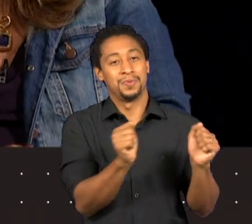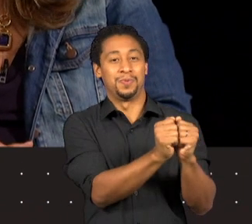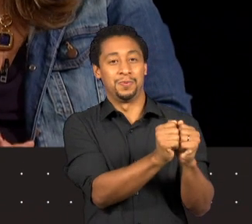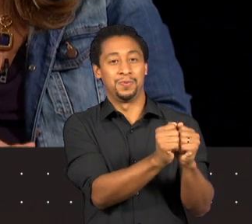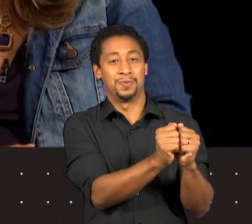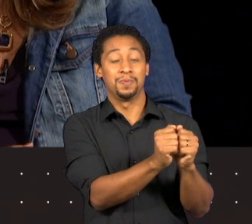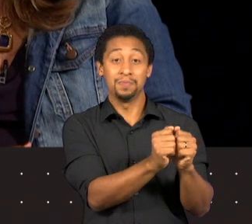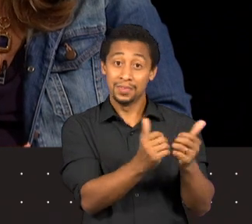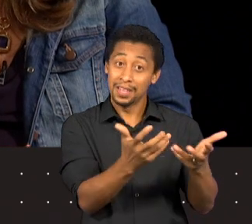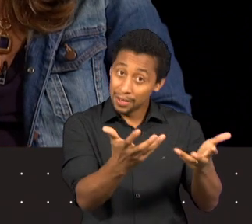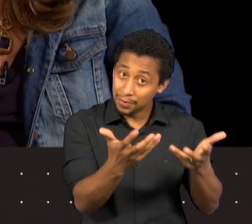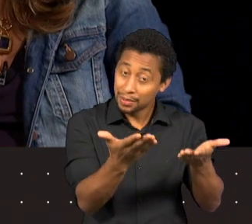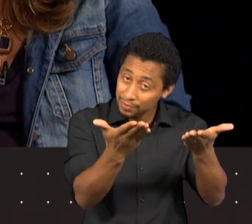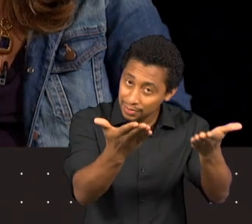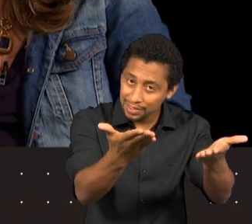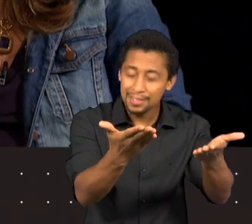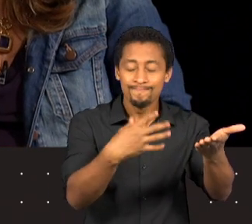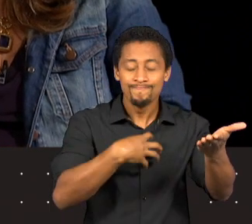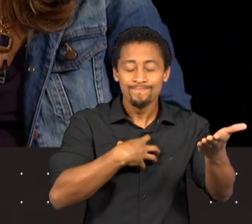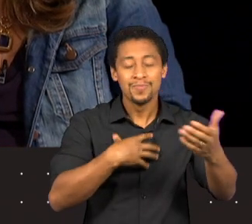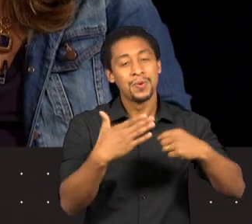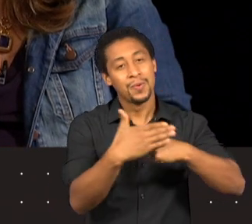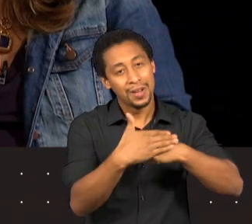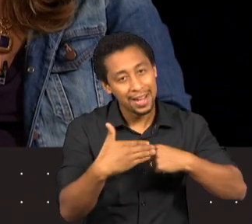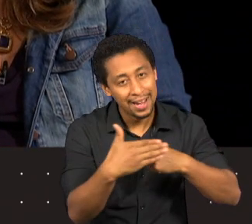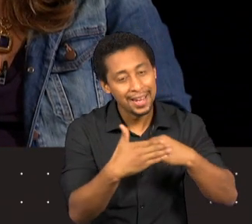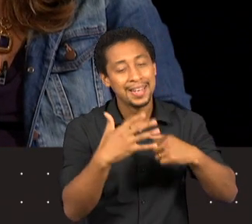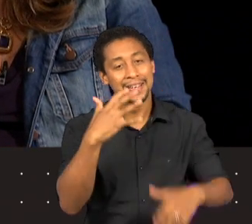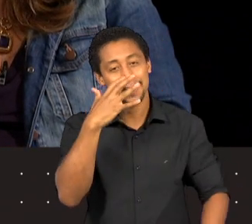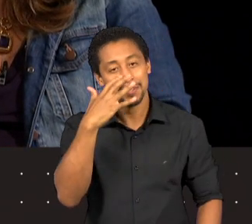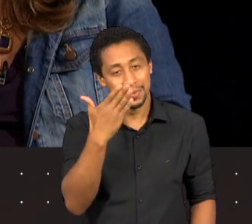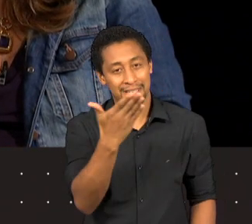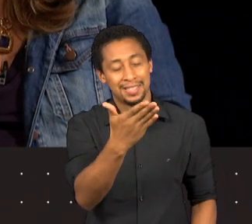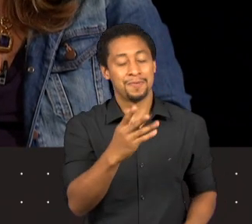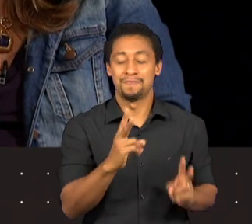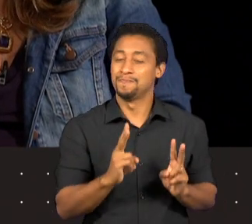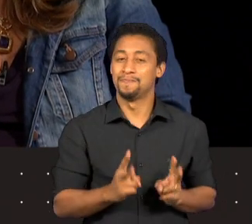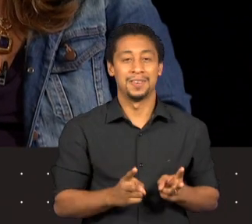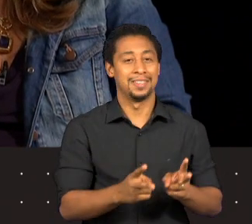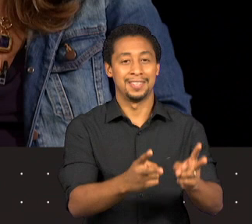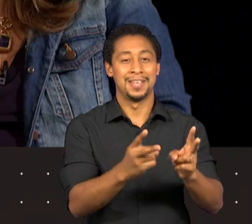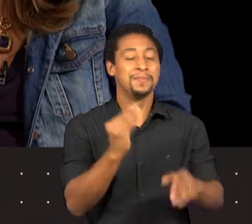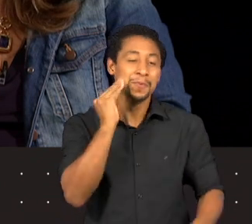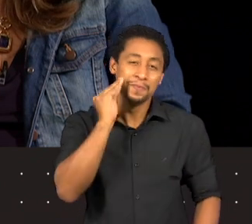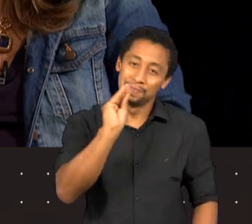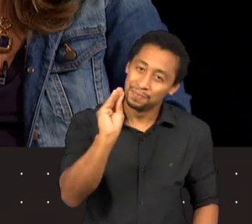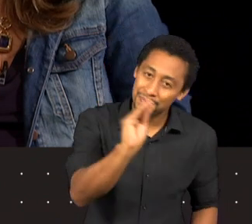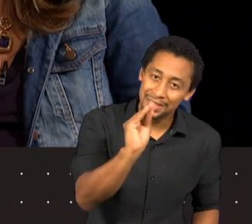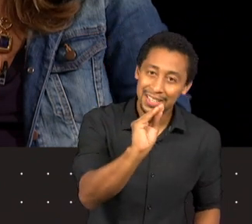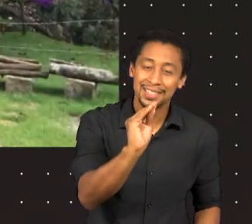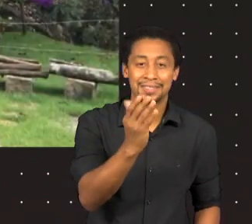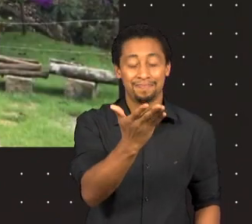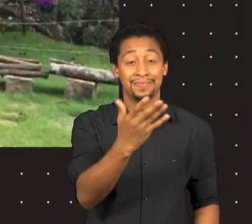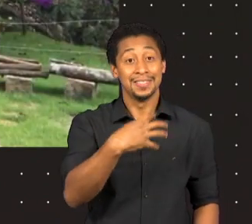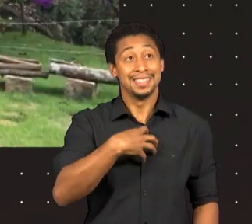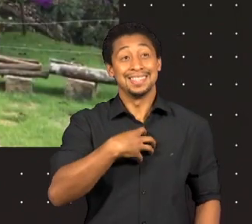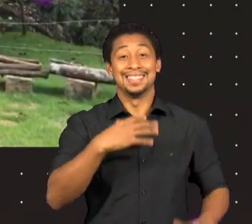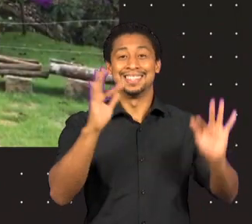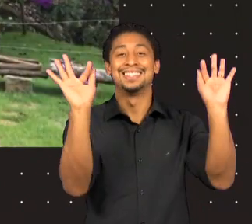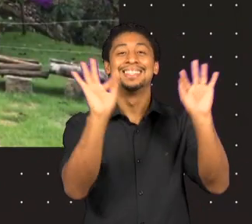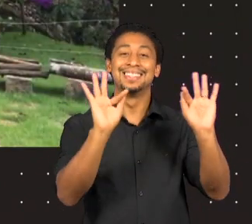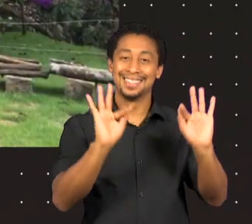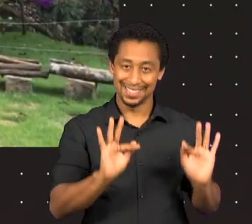eu quero que você saiba do meu carinho, da minha admiração, e isso é para sempre. Um beijo bem grande, e eu estou muito, muito